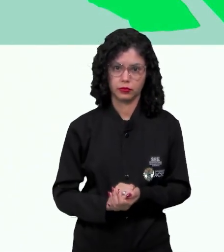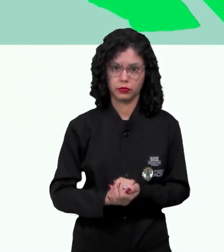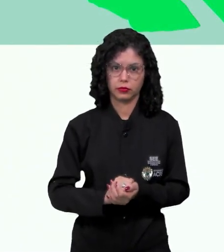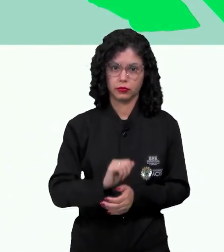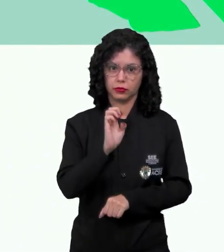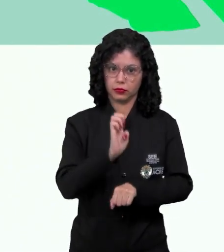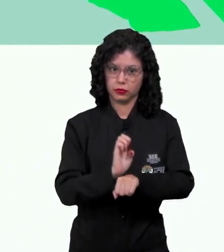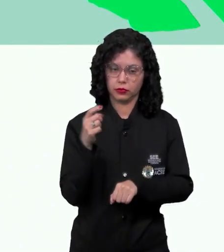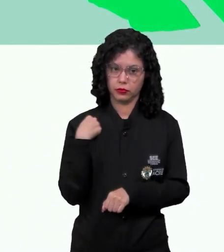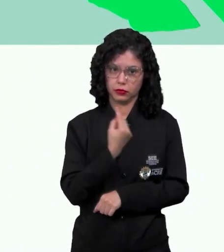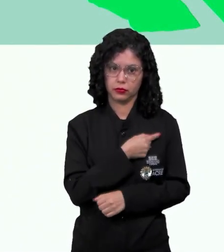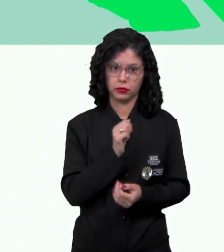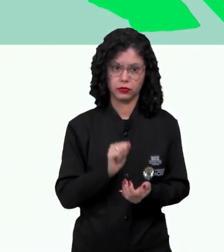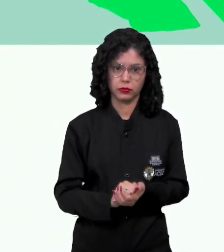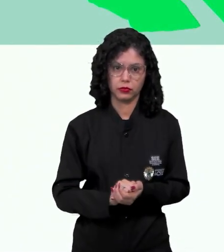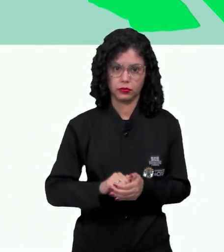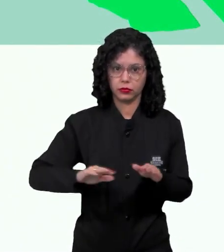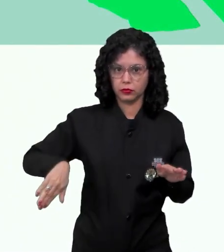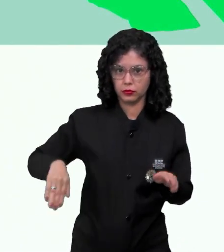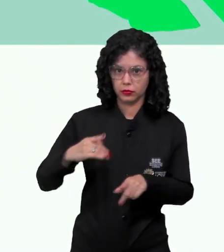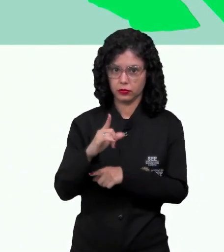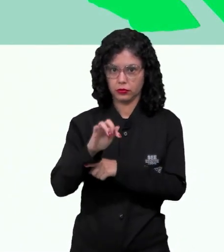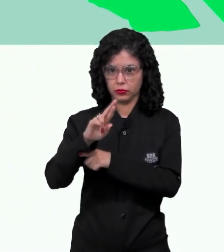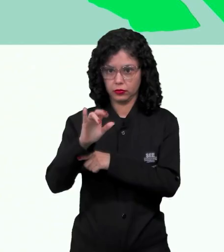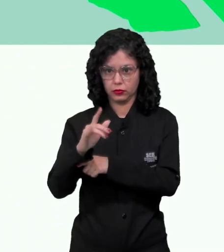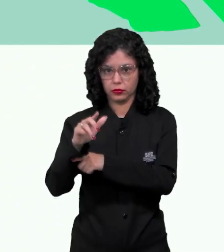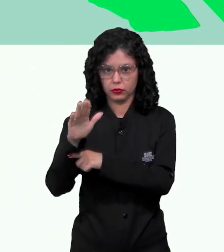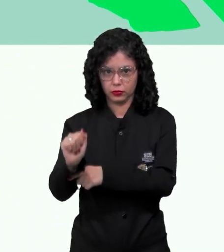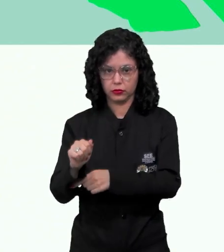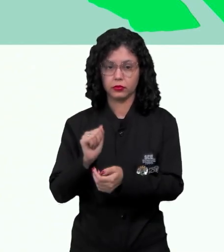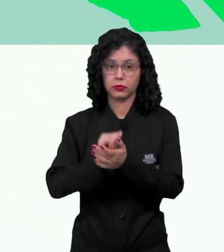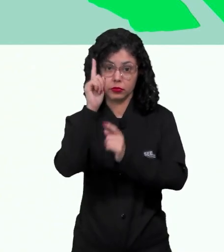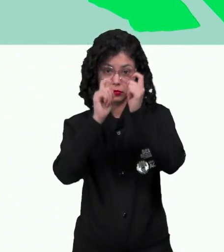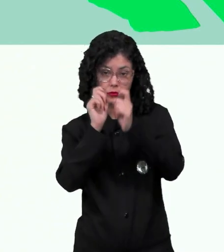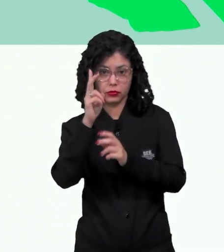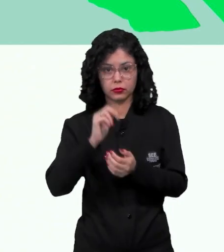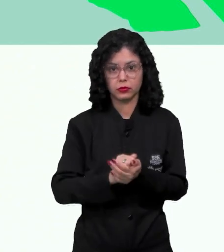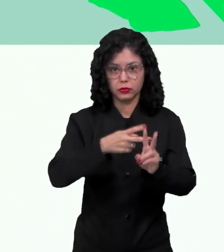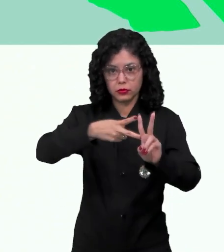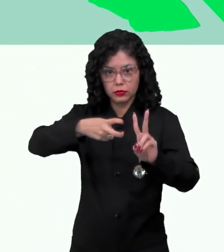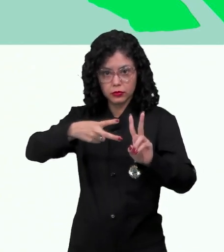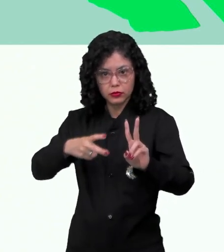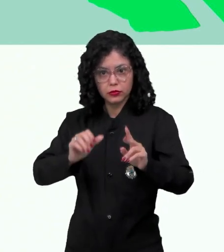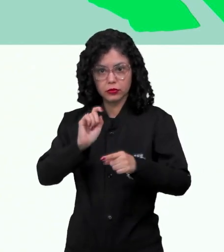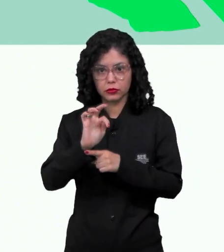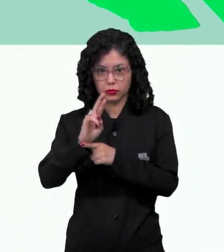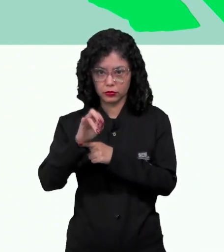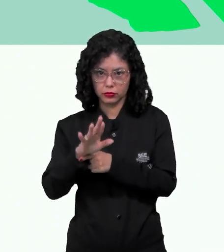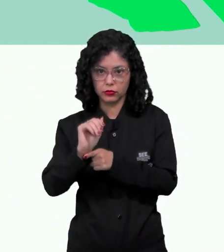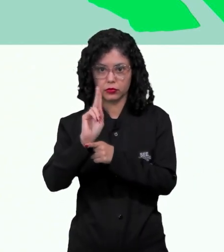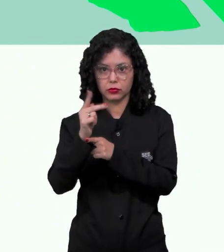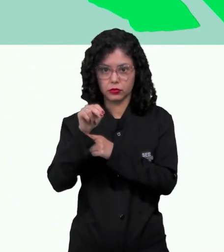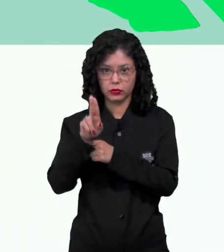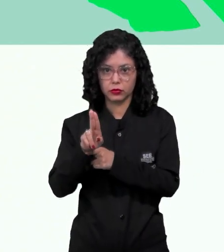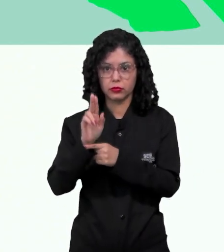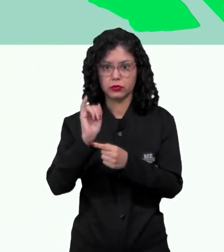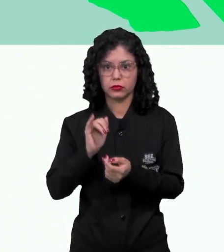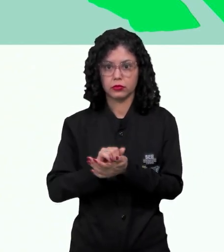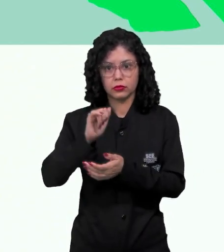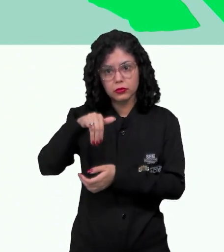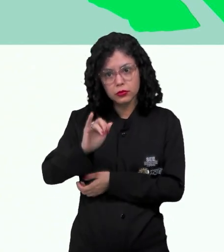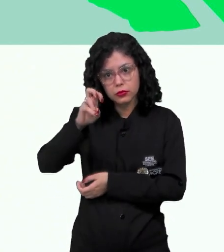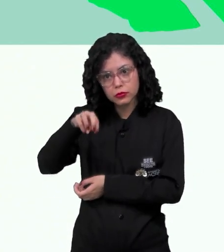Nós temos o Festival de Praia do Rio Croa, temos expressões indígenas dos povos Axanica,